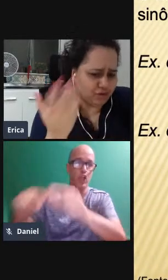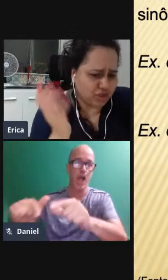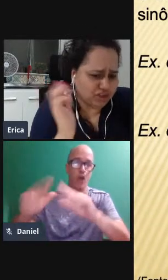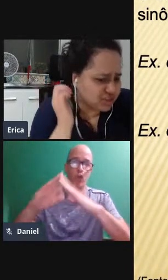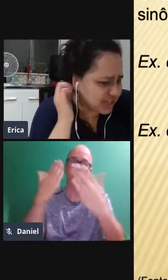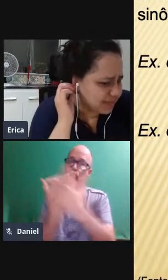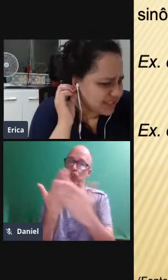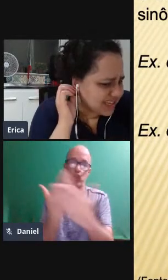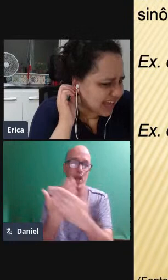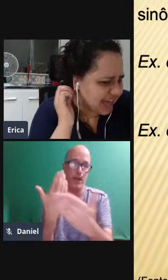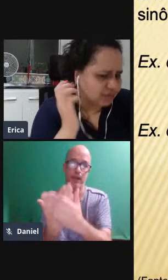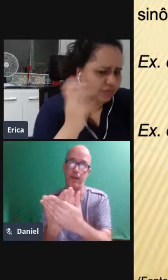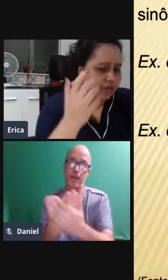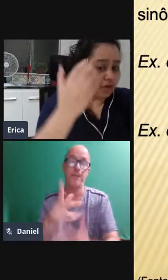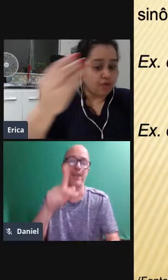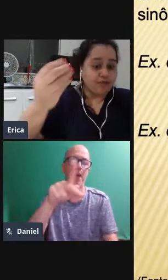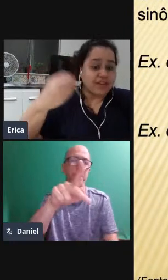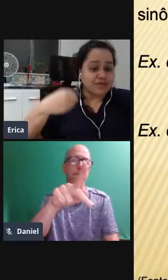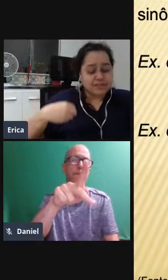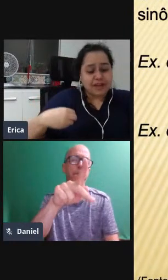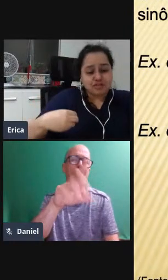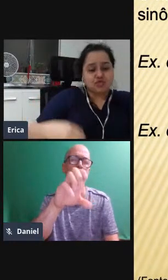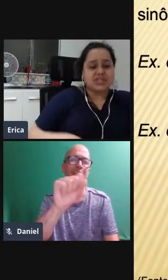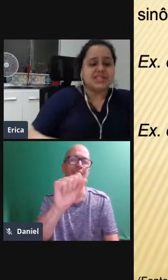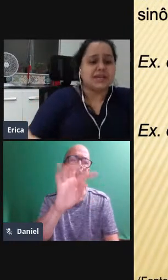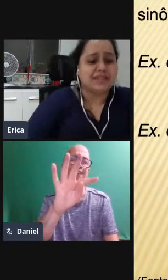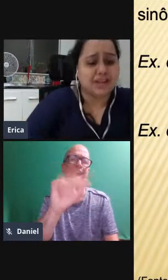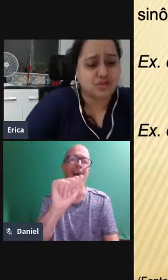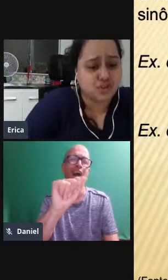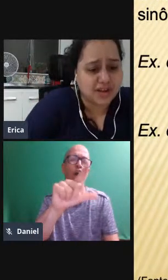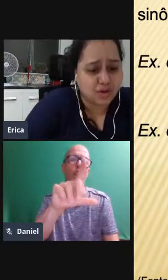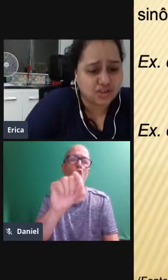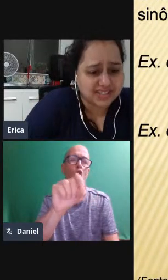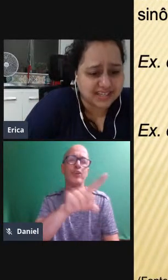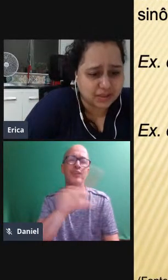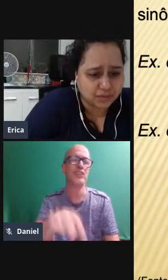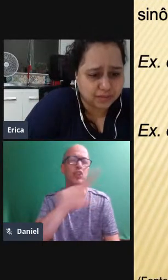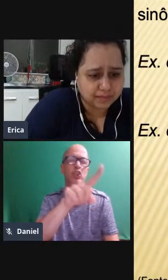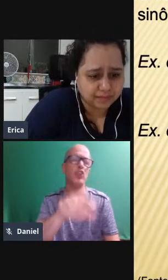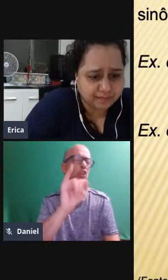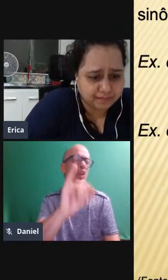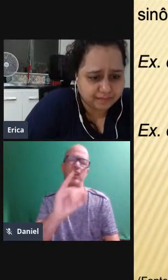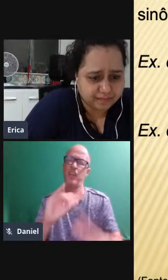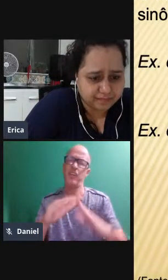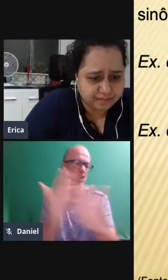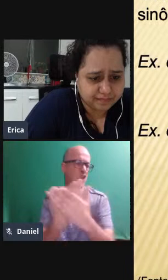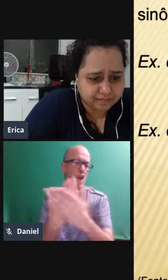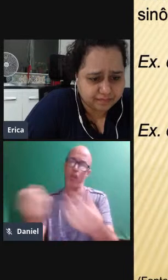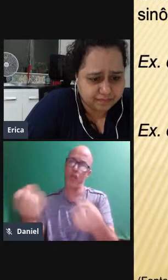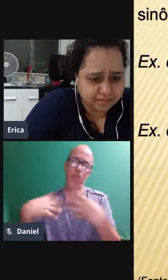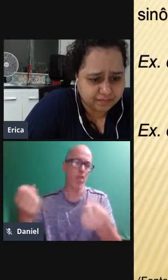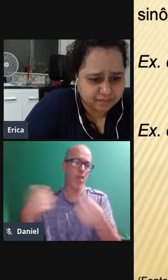Porque a professora já tinha me ensinado. Eu fiz parte de um sistema tradicional de ensino.